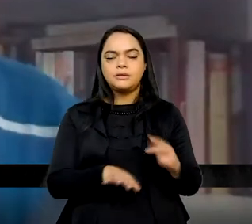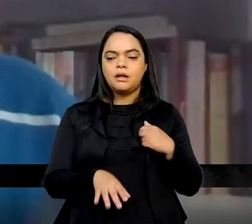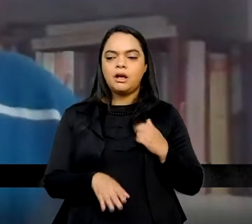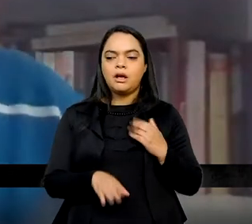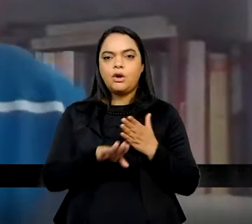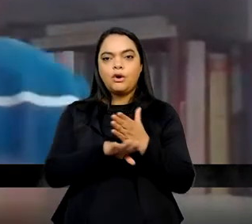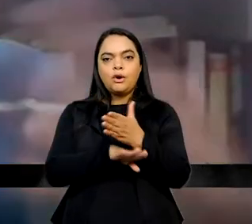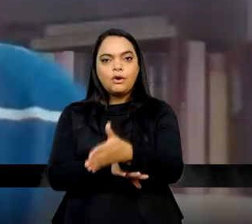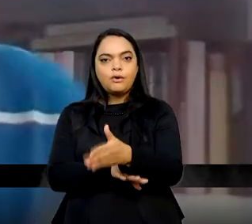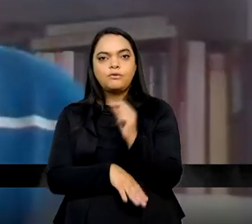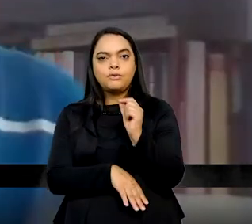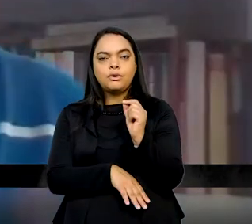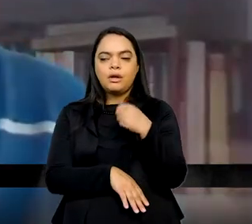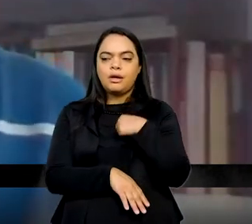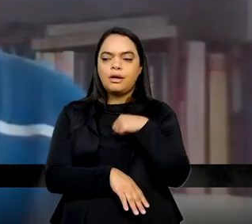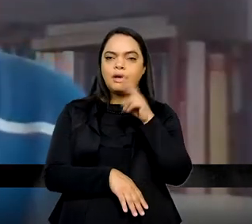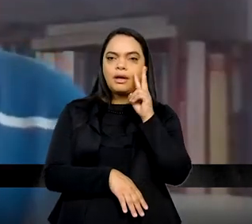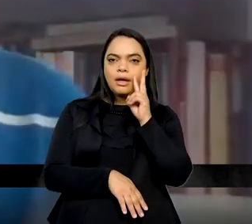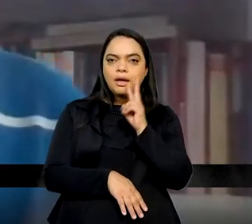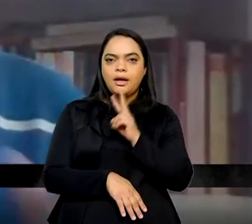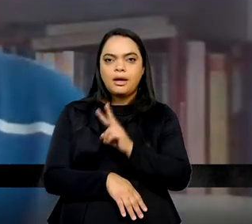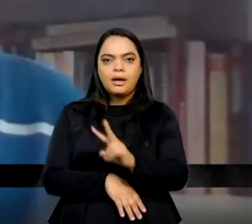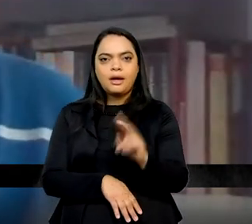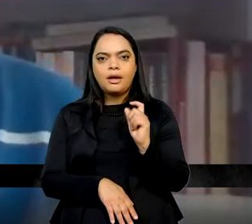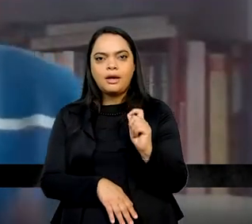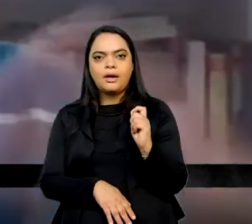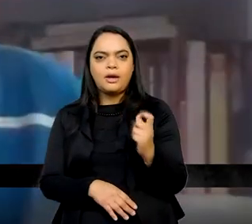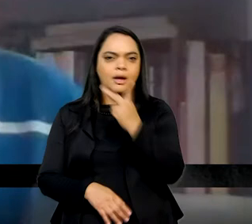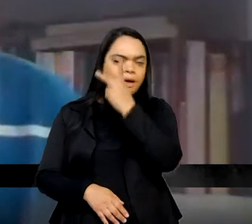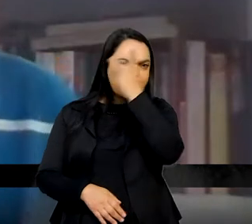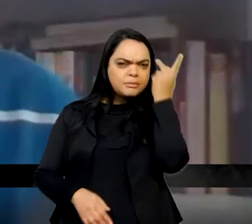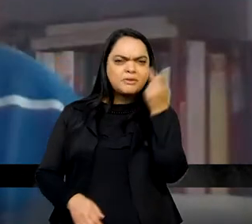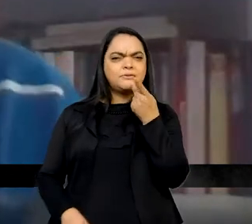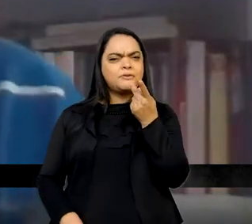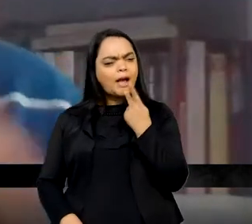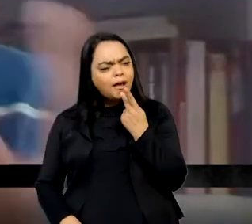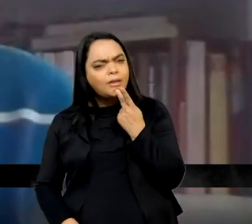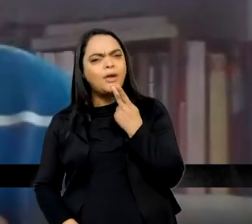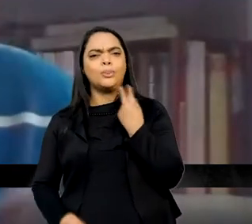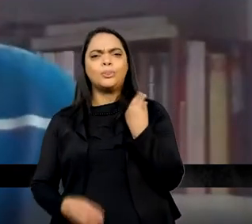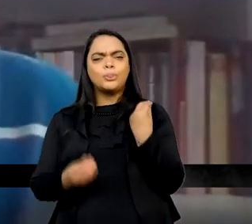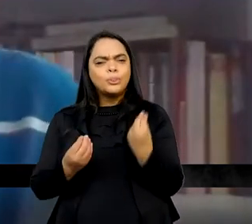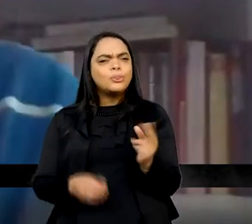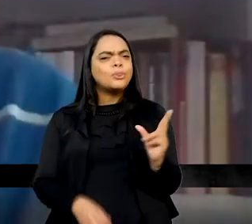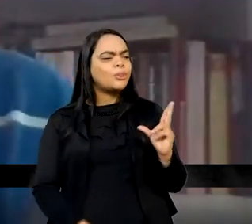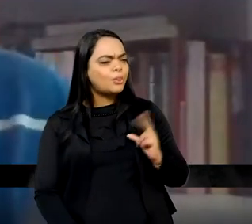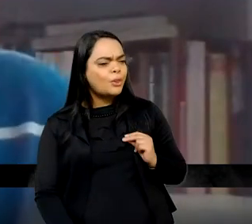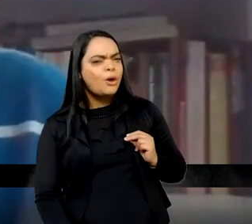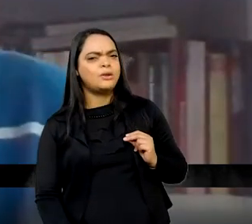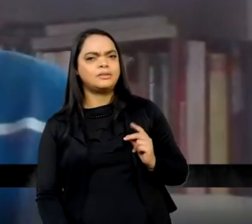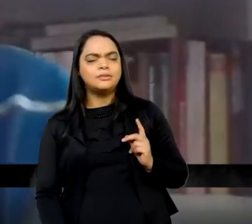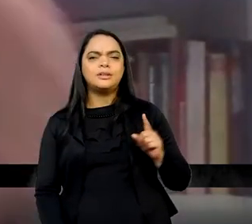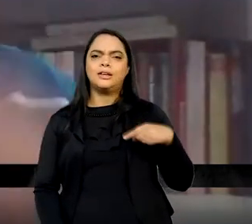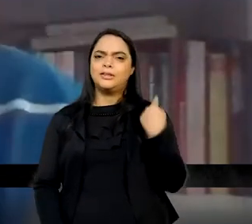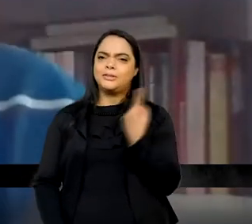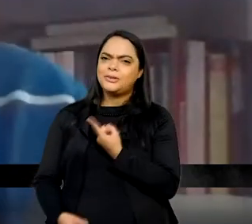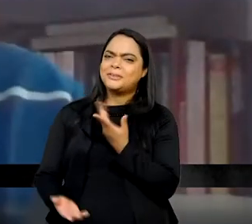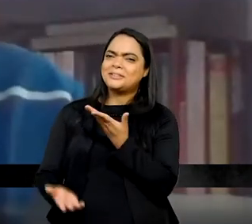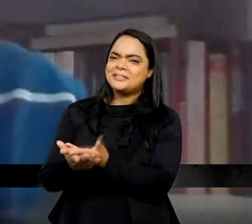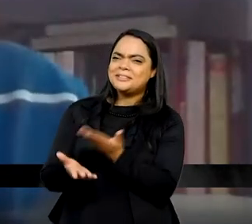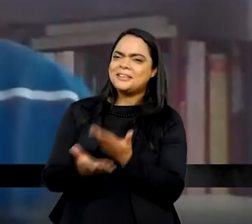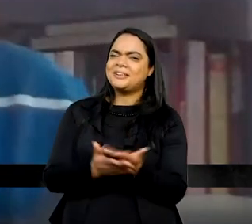lá, e aí quando eu vejo um ou outro ex-aluno, a gente fala, mas rapaz, quem de nossas aulas